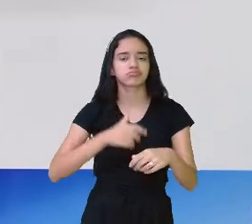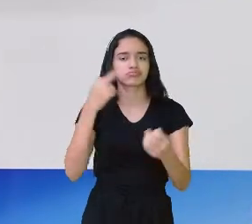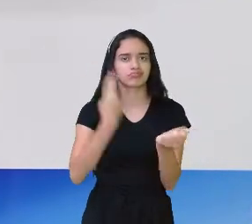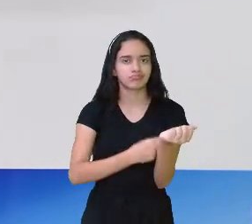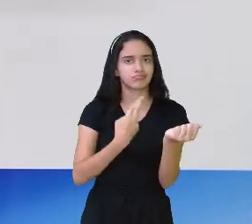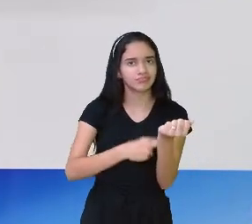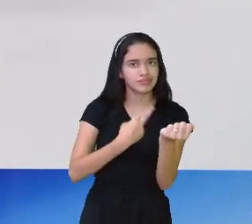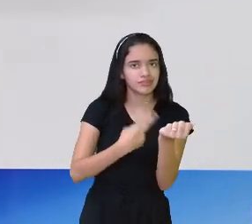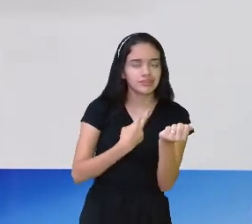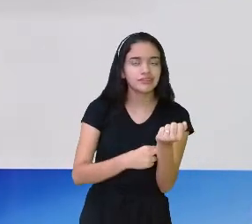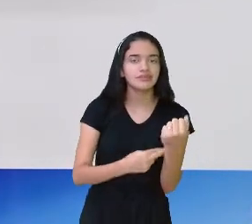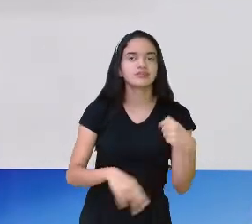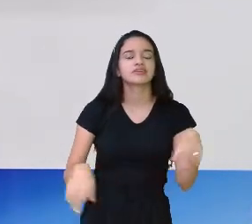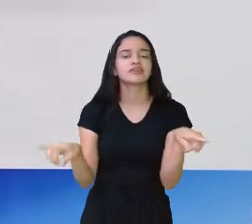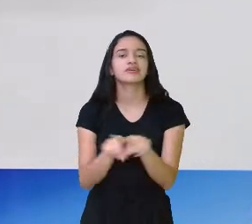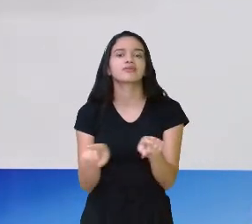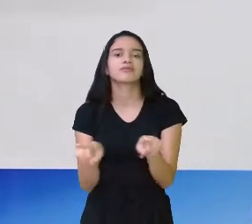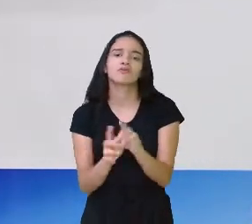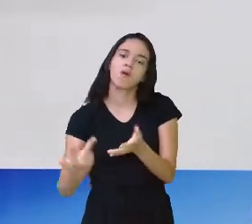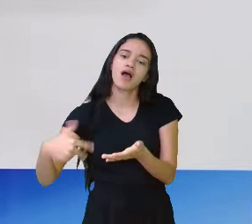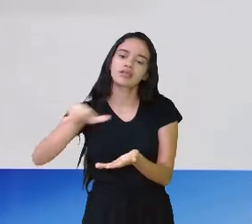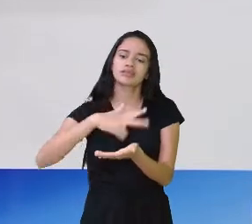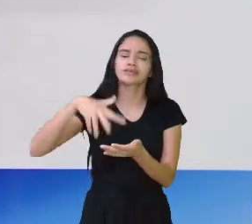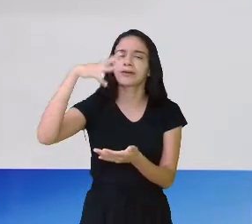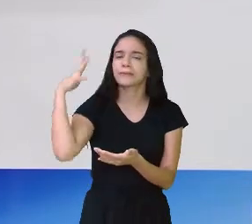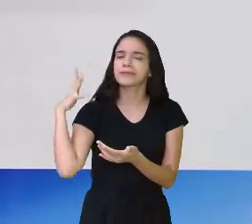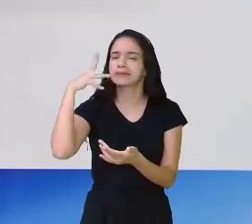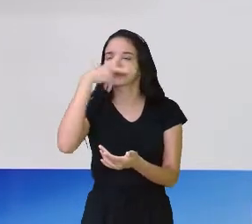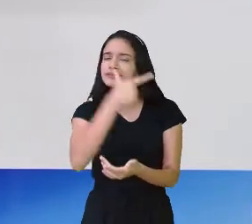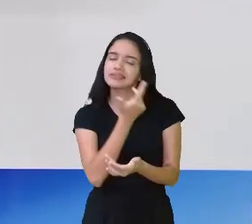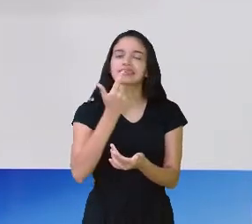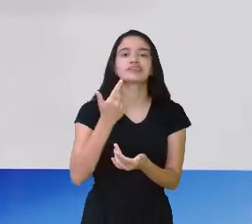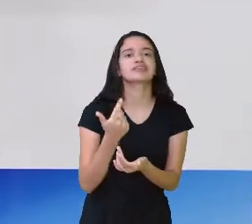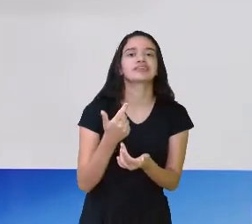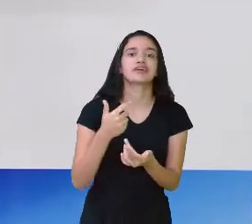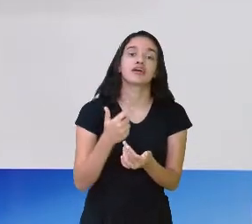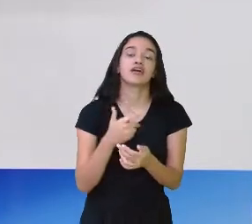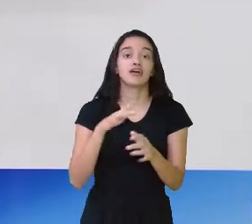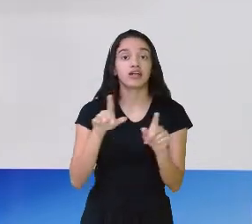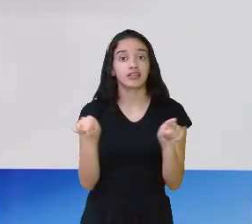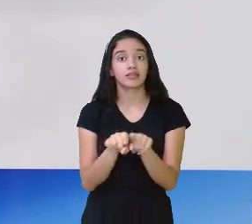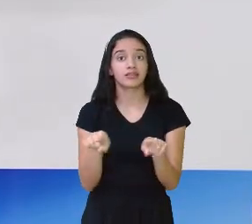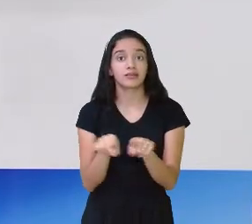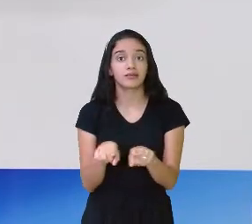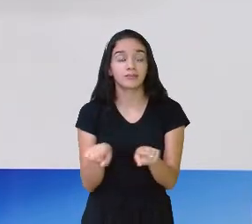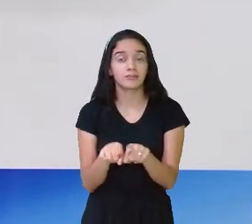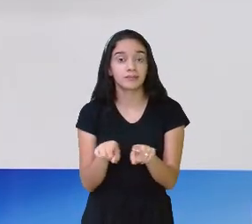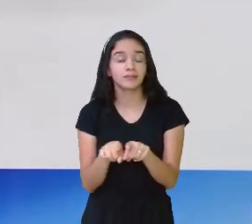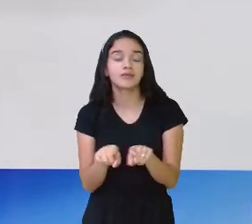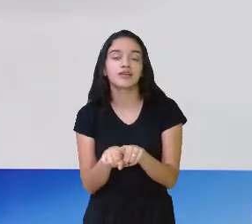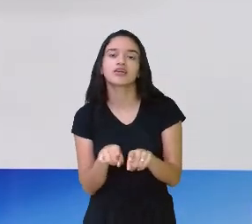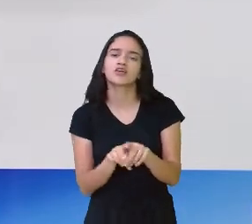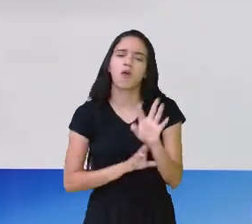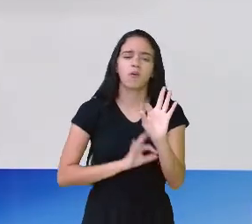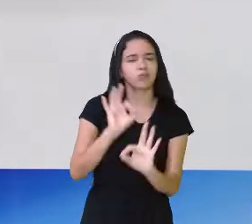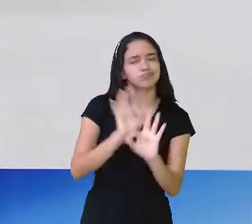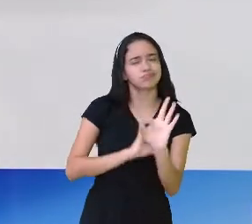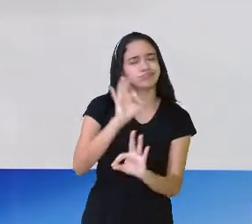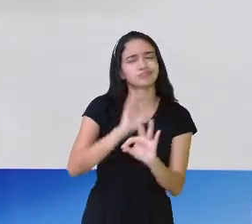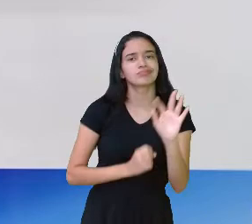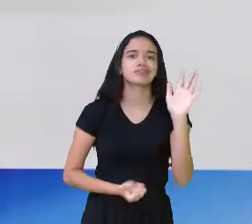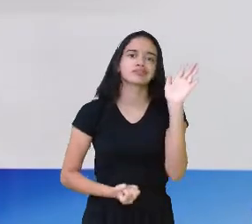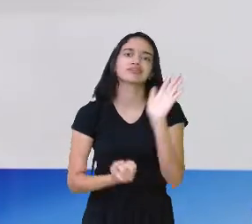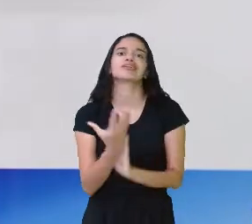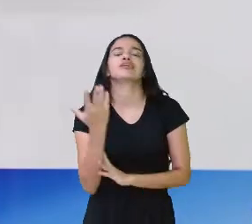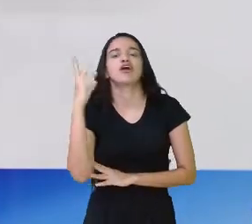ritmos, né? Fazer uma dança bem bonita, com uma coreografia legal, com uma indumentária, né? A gente pode criar